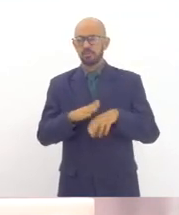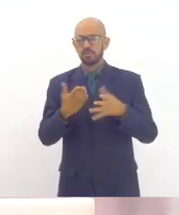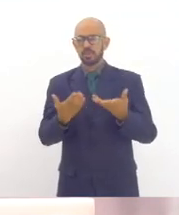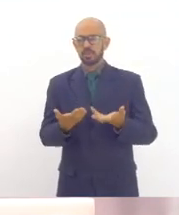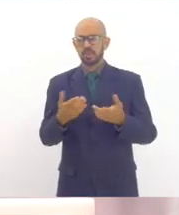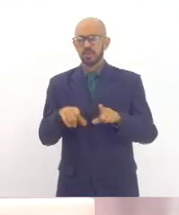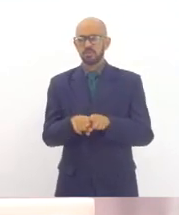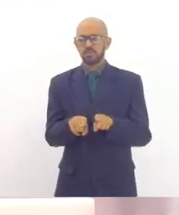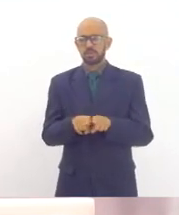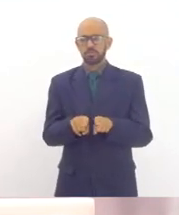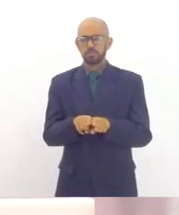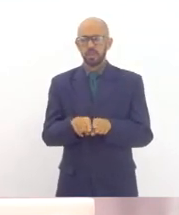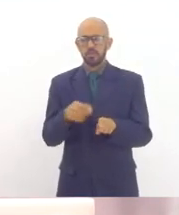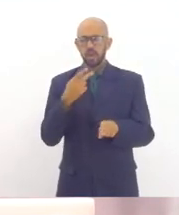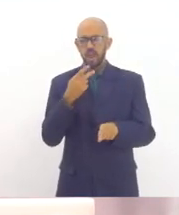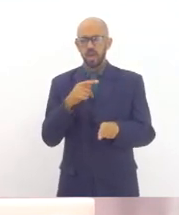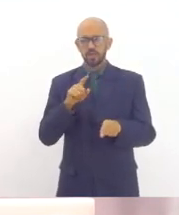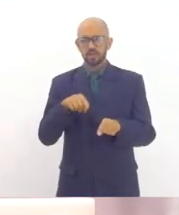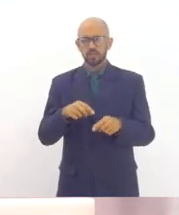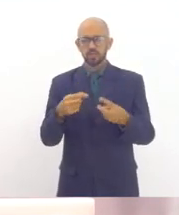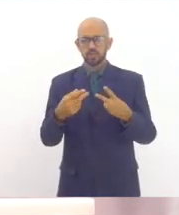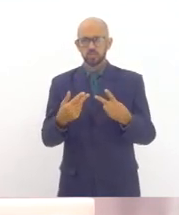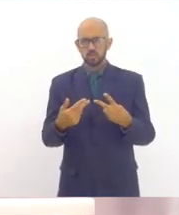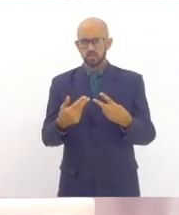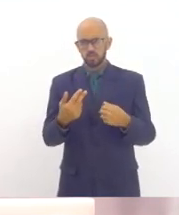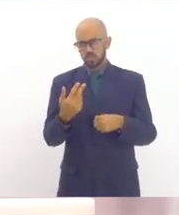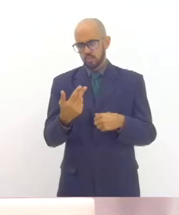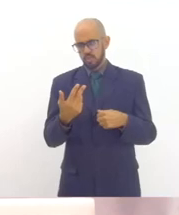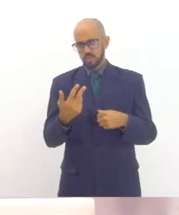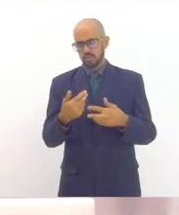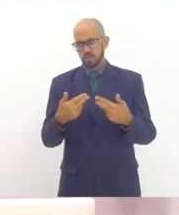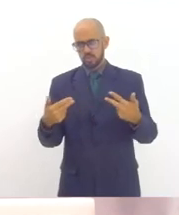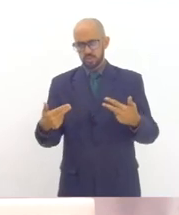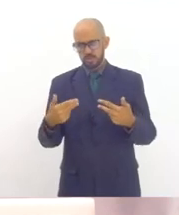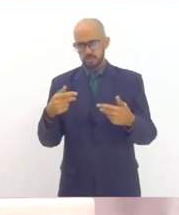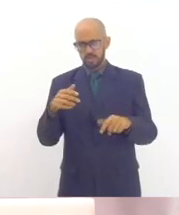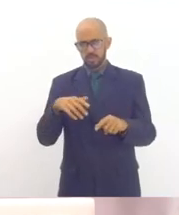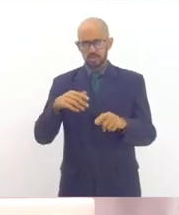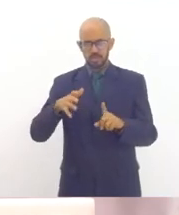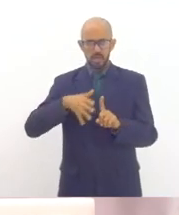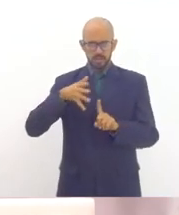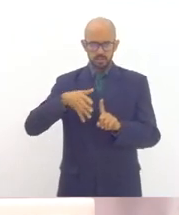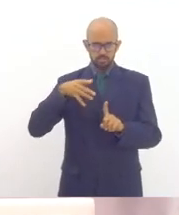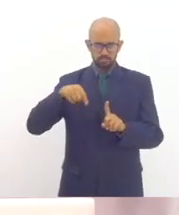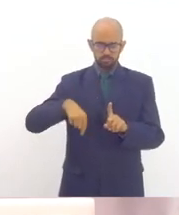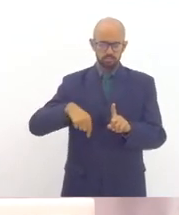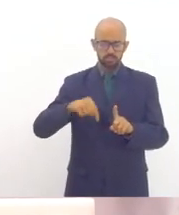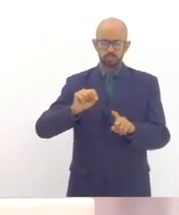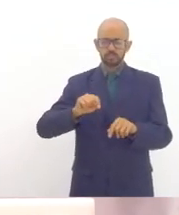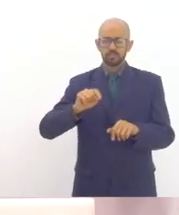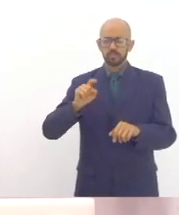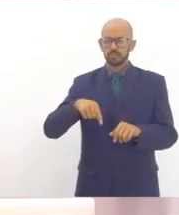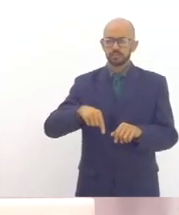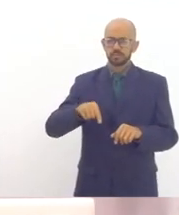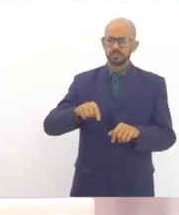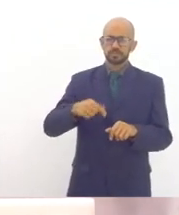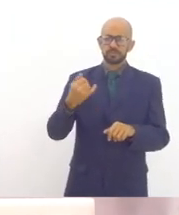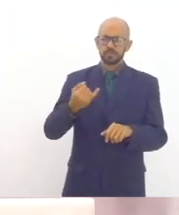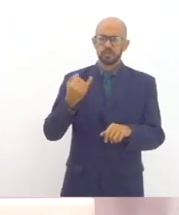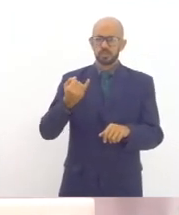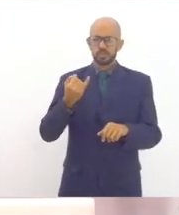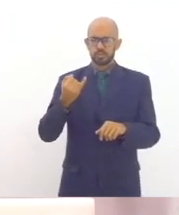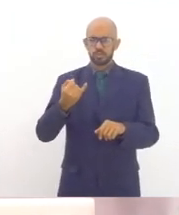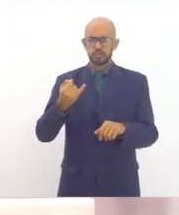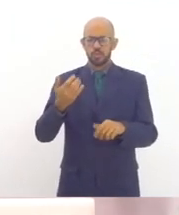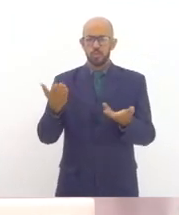esses são dois pontos que apareceram aqui, né, no debate, que são, né, específicos, mas que a gente quer colocar. Hoje o nosso debate é mais